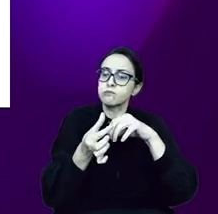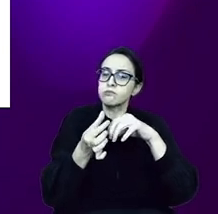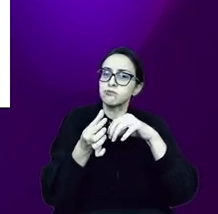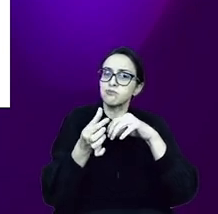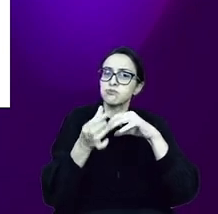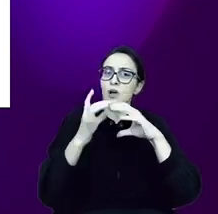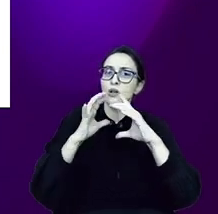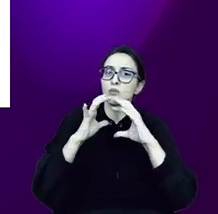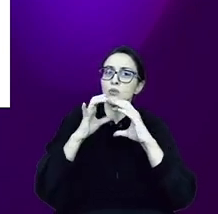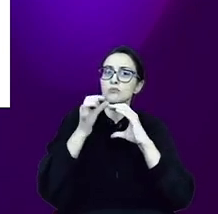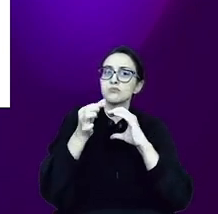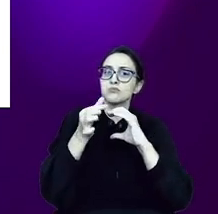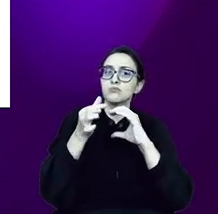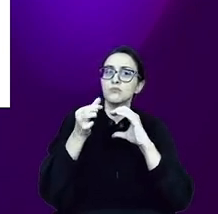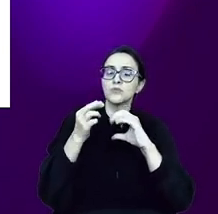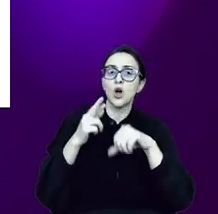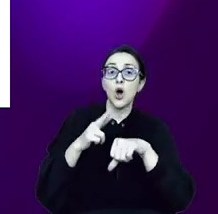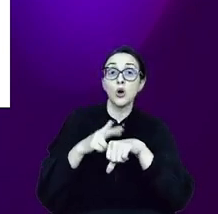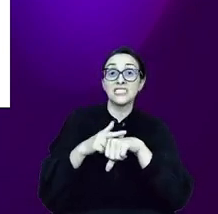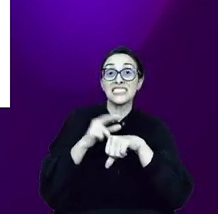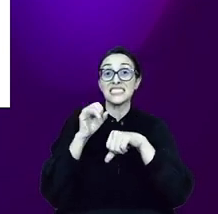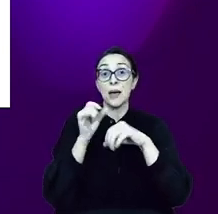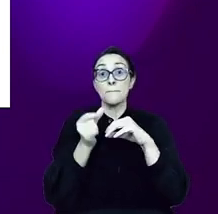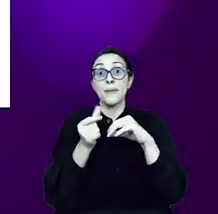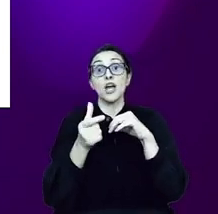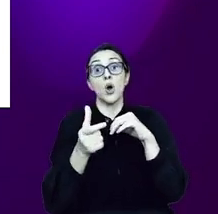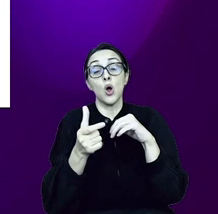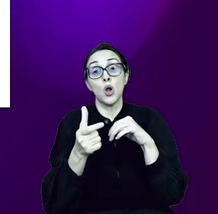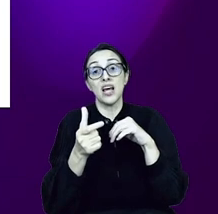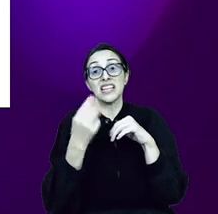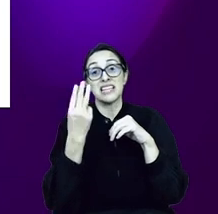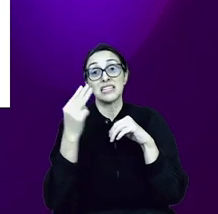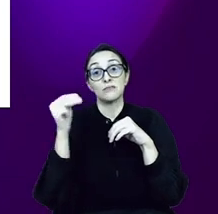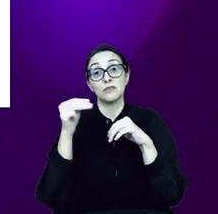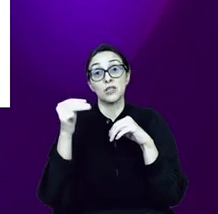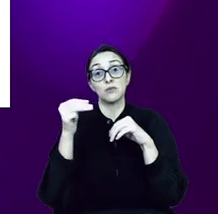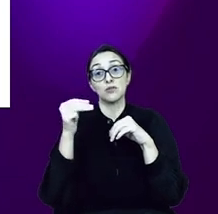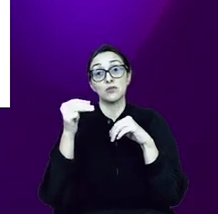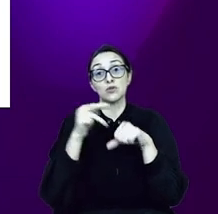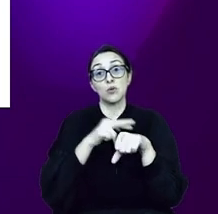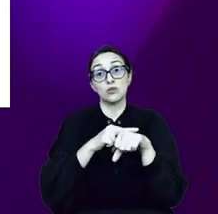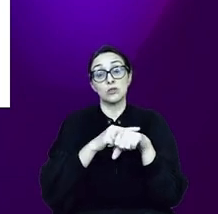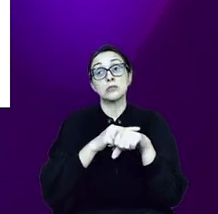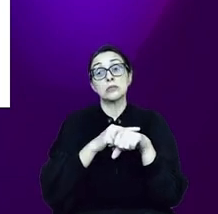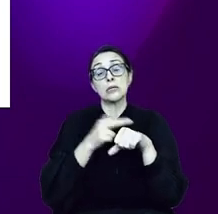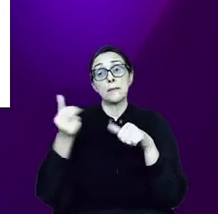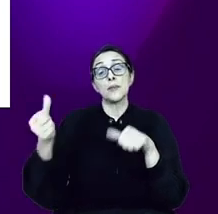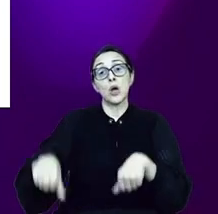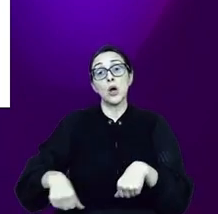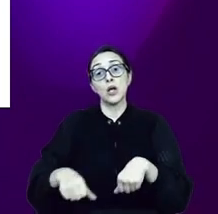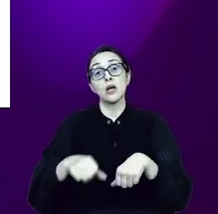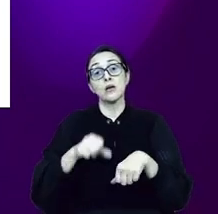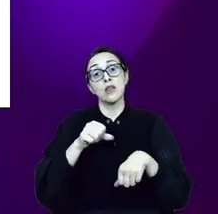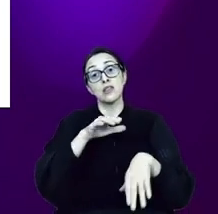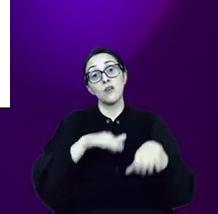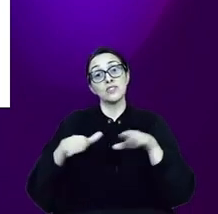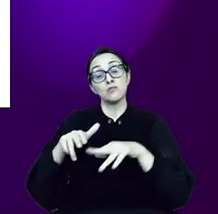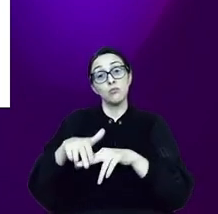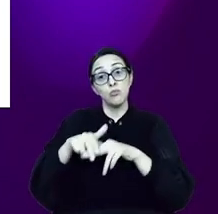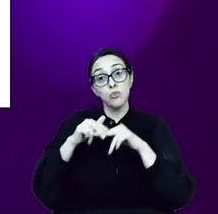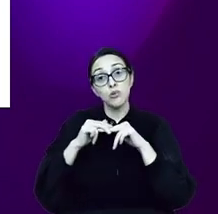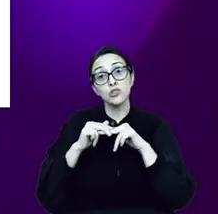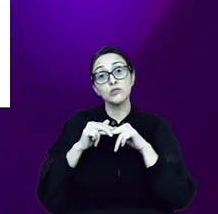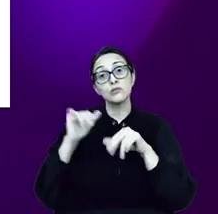média, quando essa diferença era maior do que 3 milímetros, o desfecho dos pacientes é representativamente pior, e talvez por esse motivo